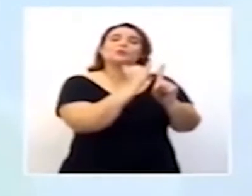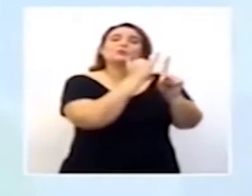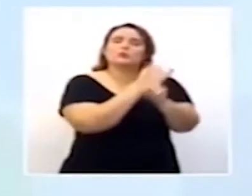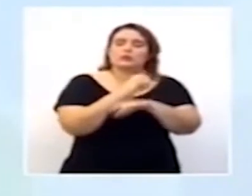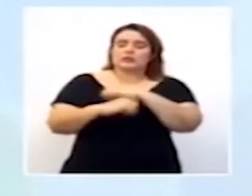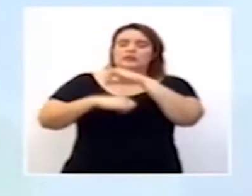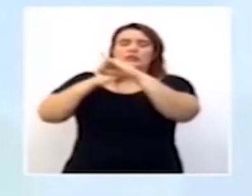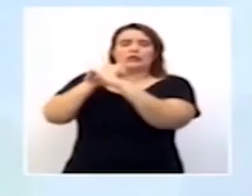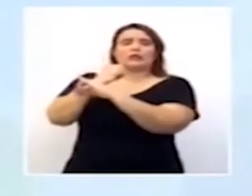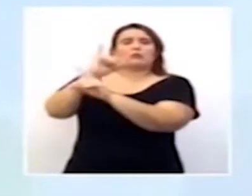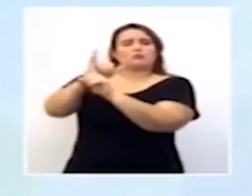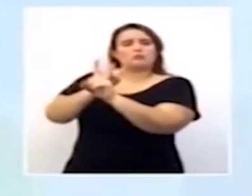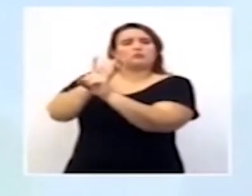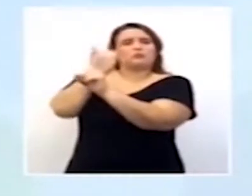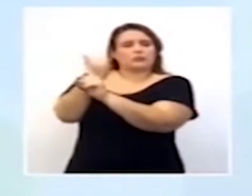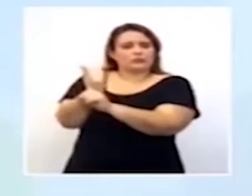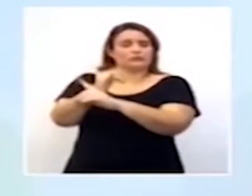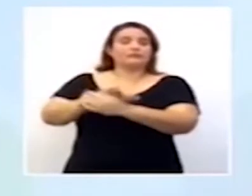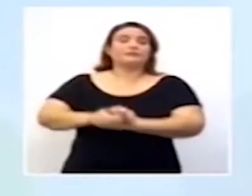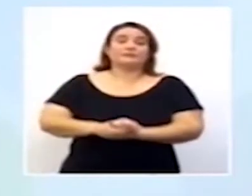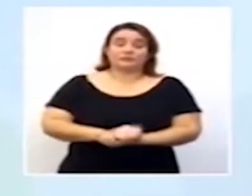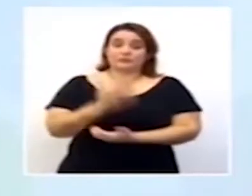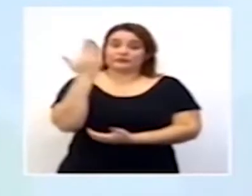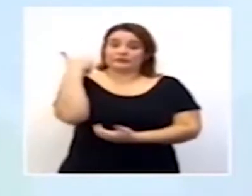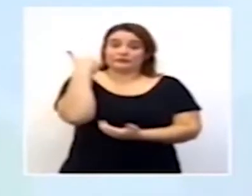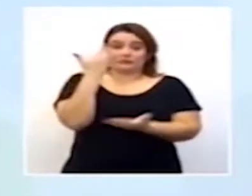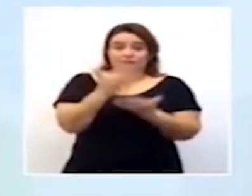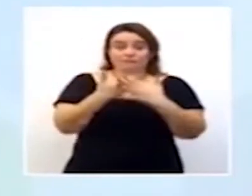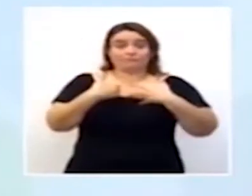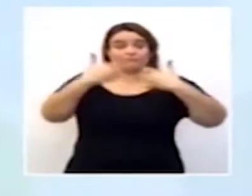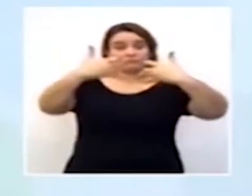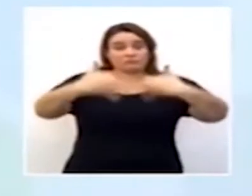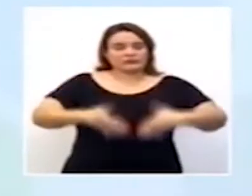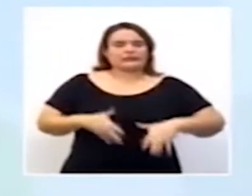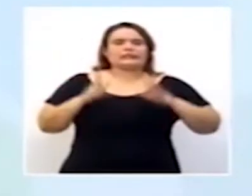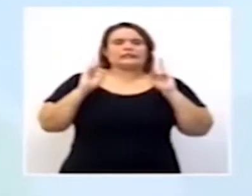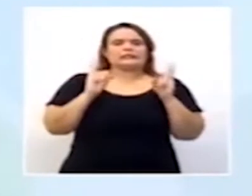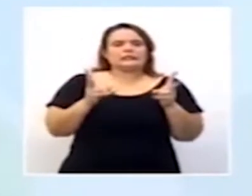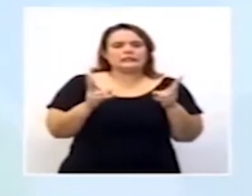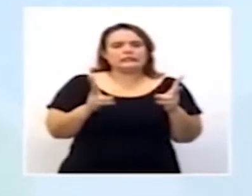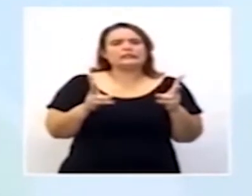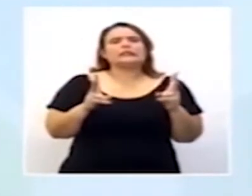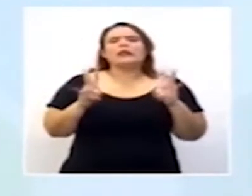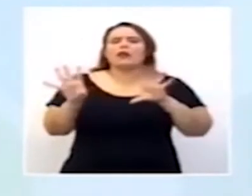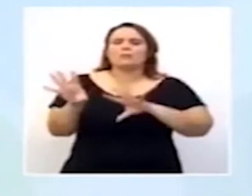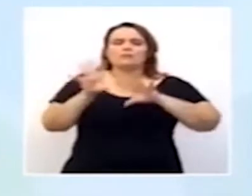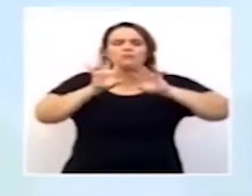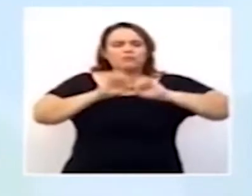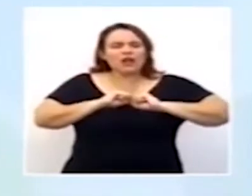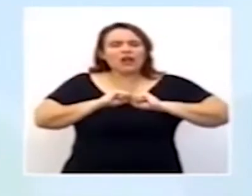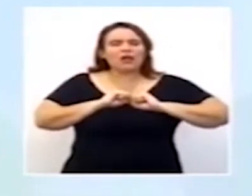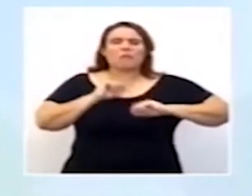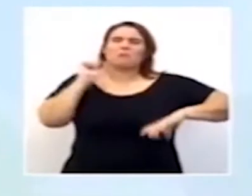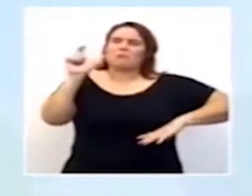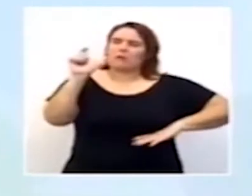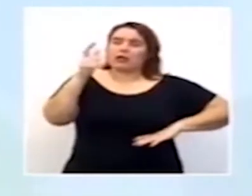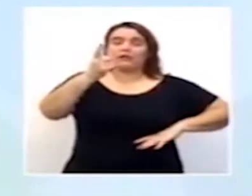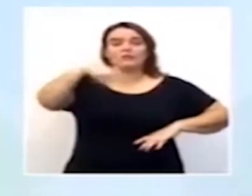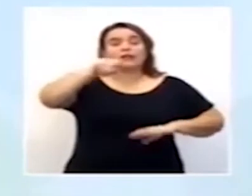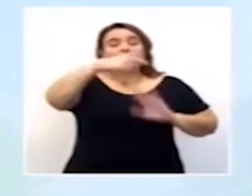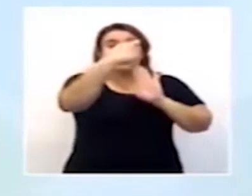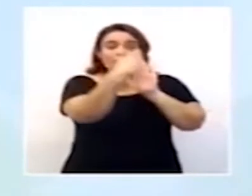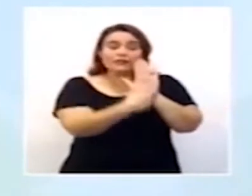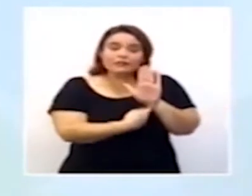saber Cyber bullying vista para nossa primeira aula Sempre fizeram parte de Nosso repertório linguístico se lembram gente dá aquele